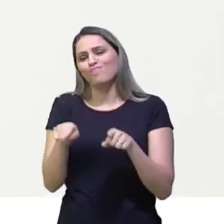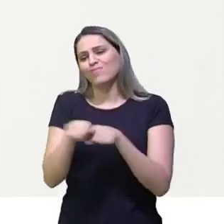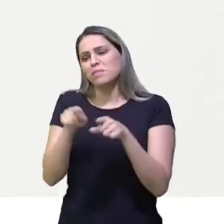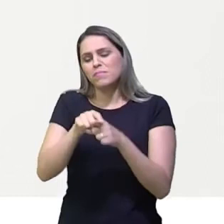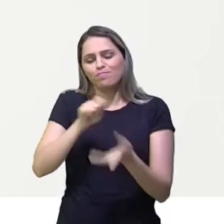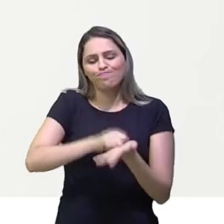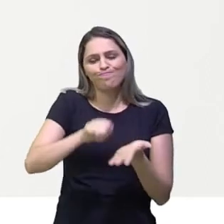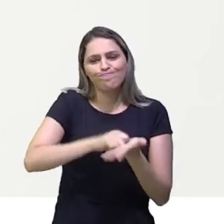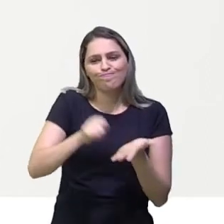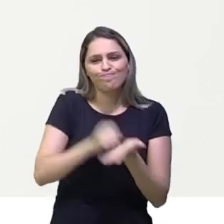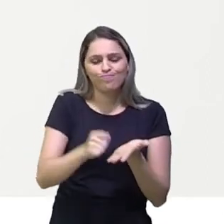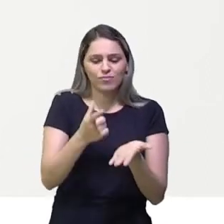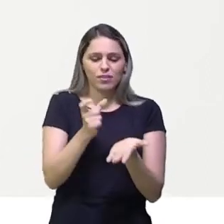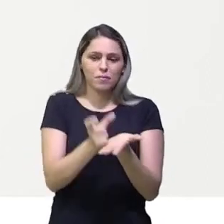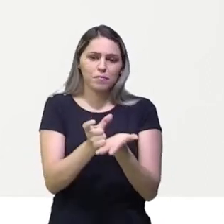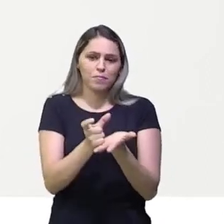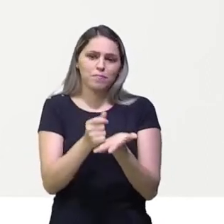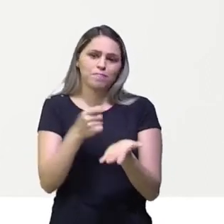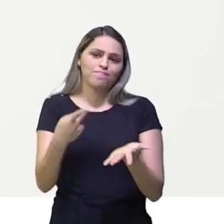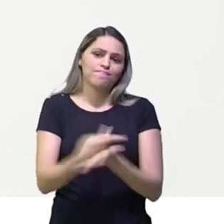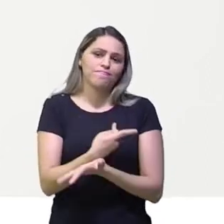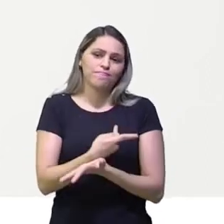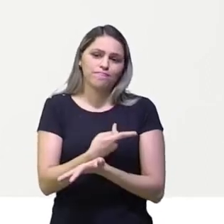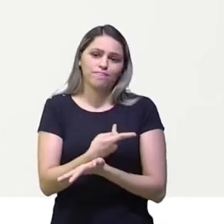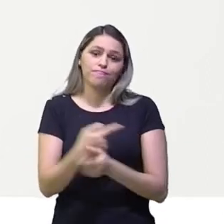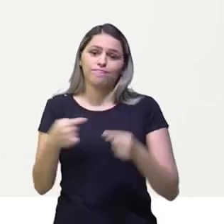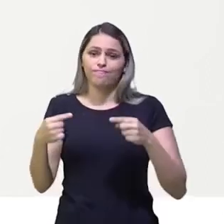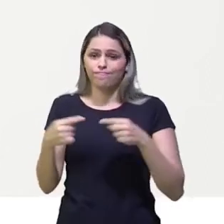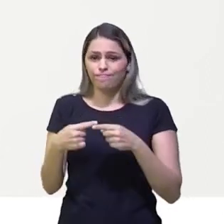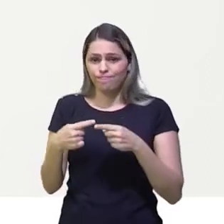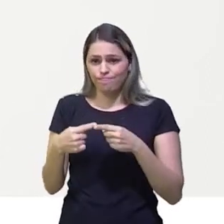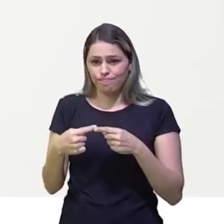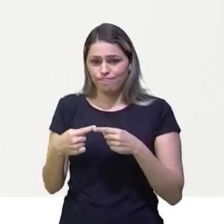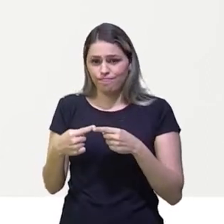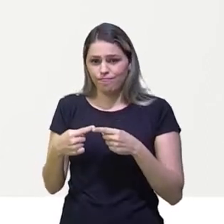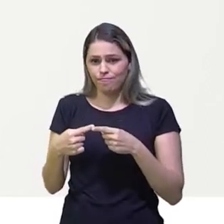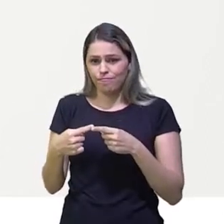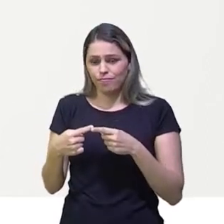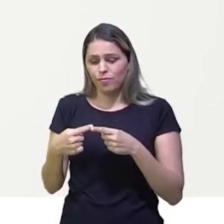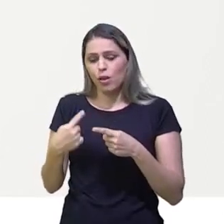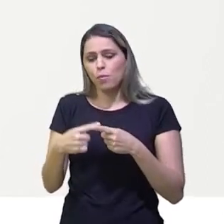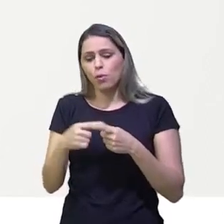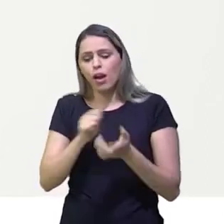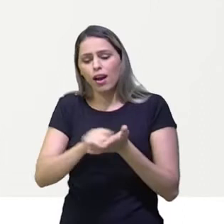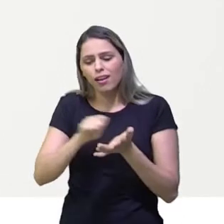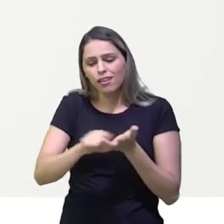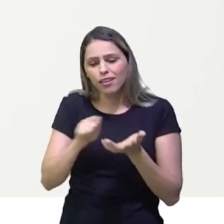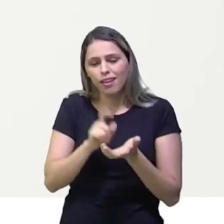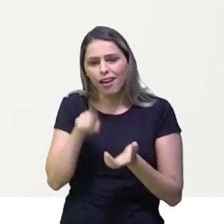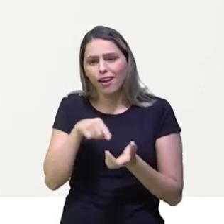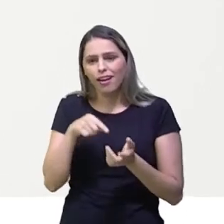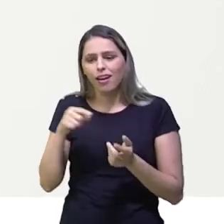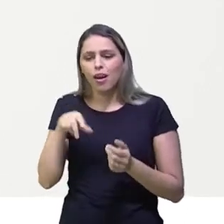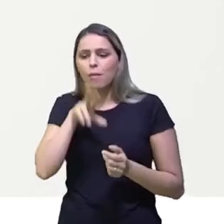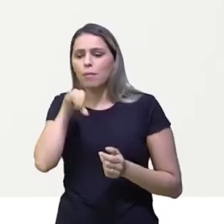minha escrita ela é representação do som, ela é representação da minha fala.